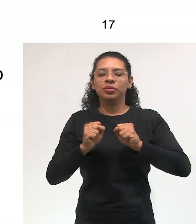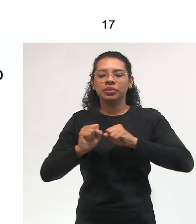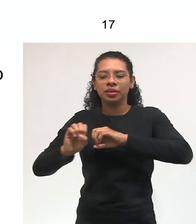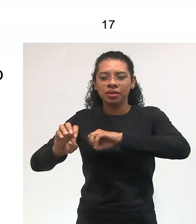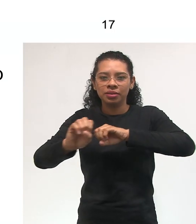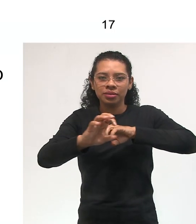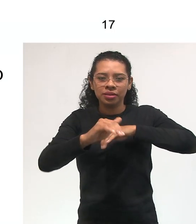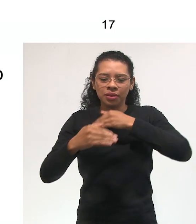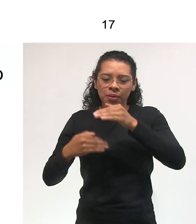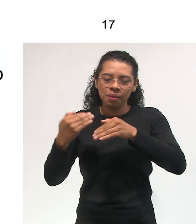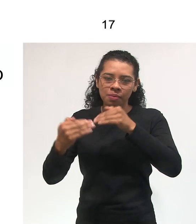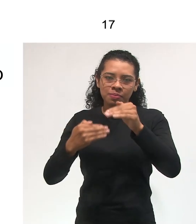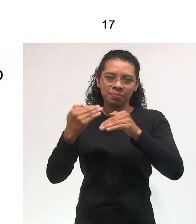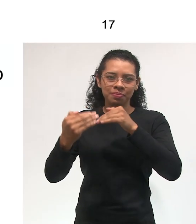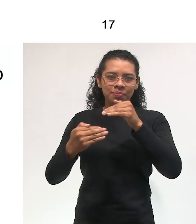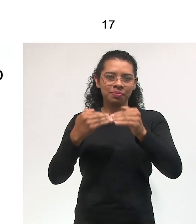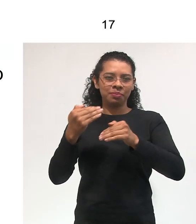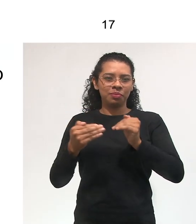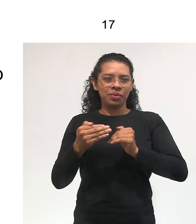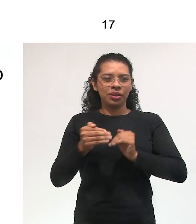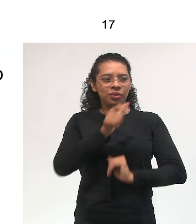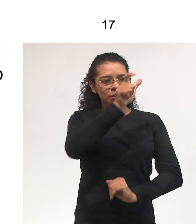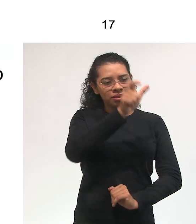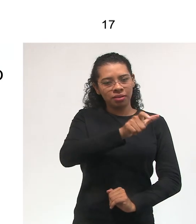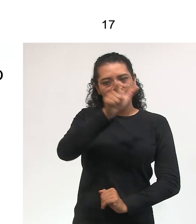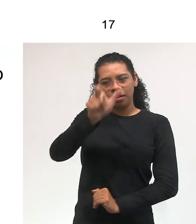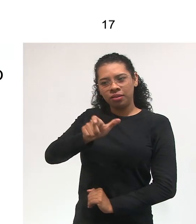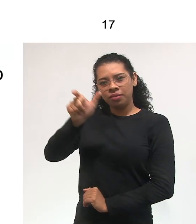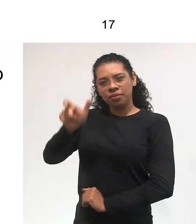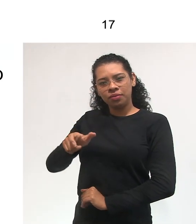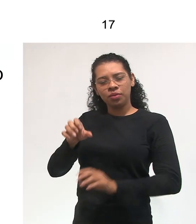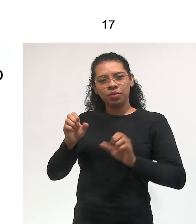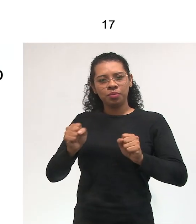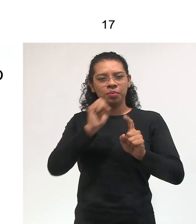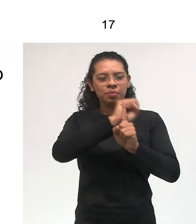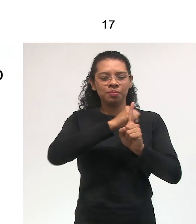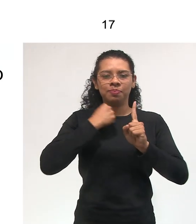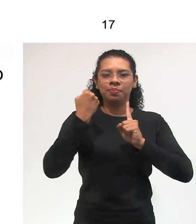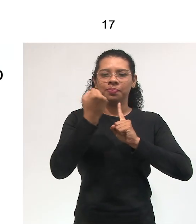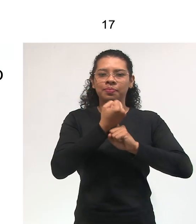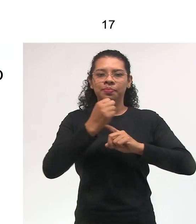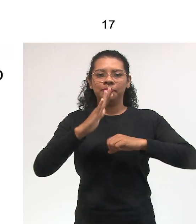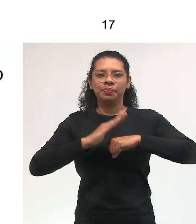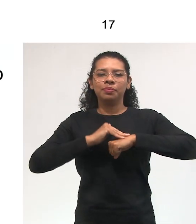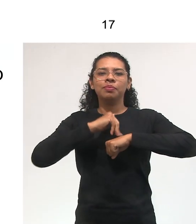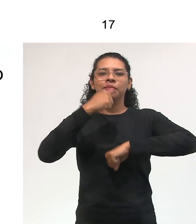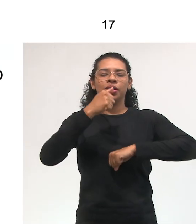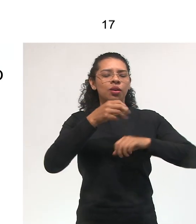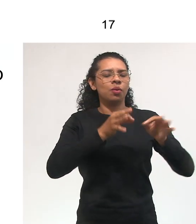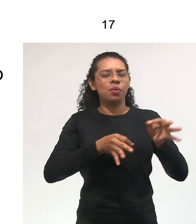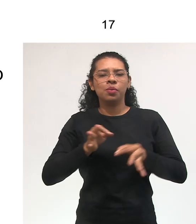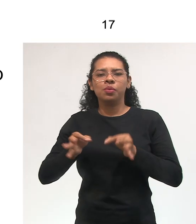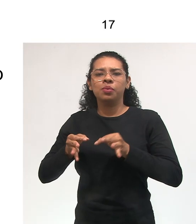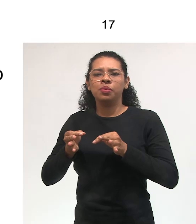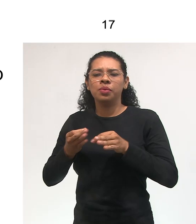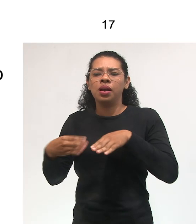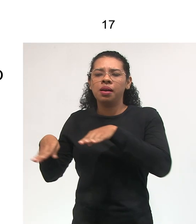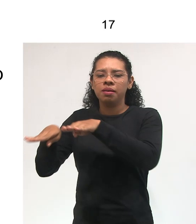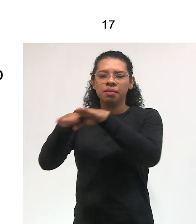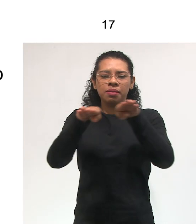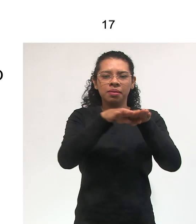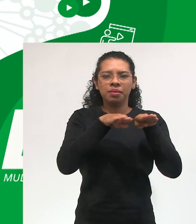dos indivíduos rumo a uma sociedade mais justa e igualitária.